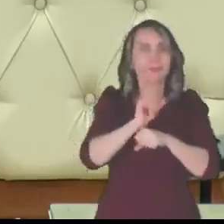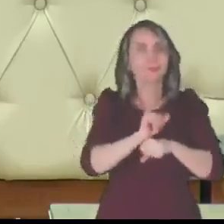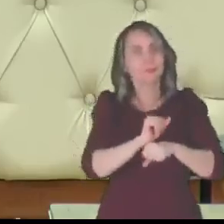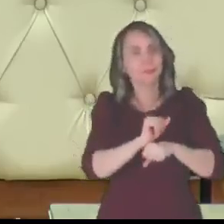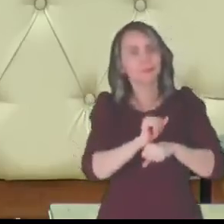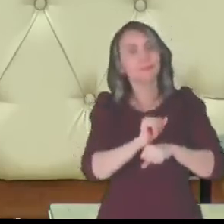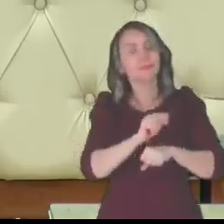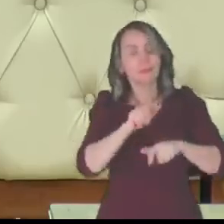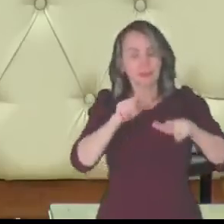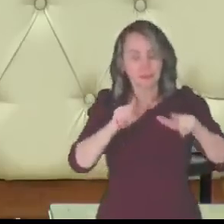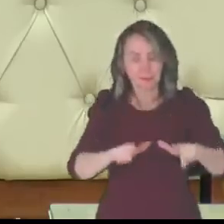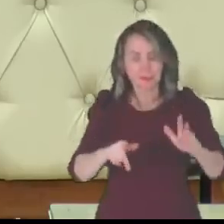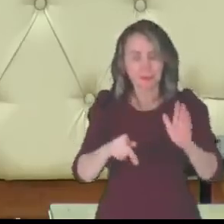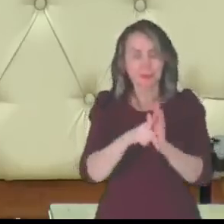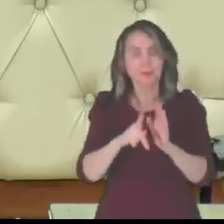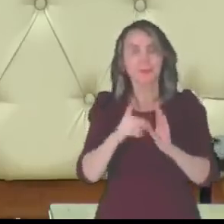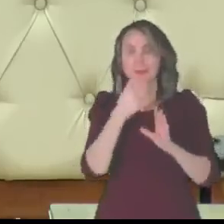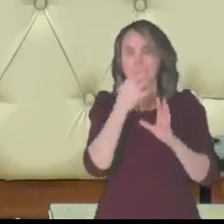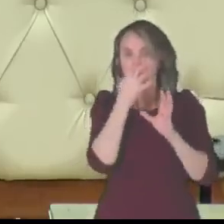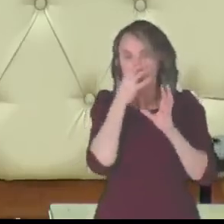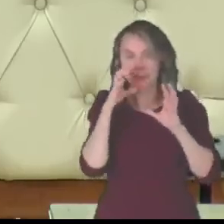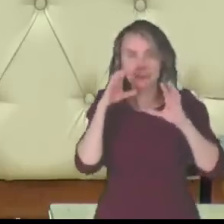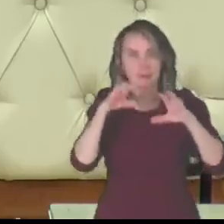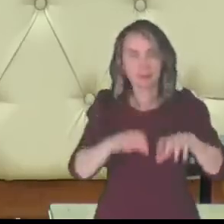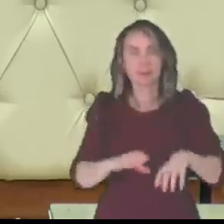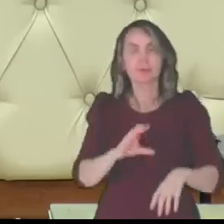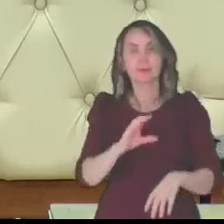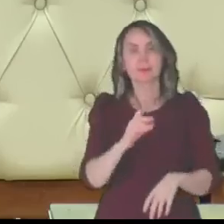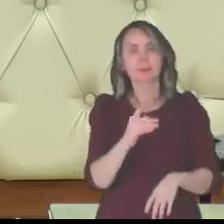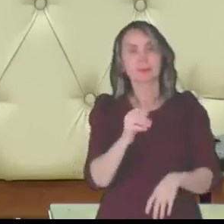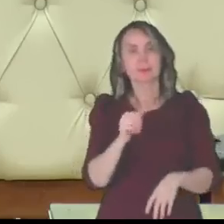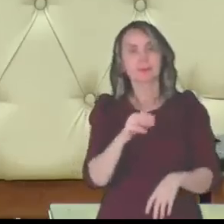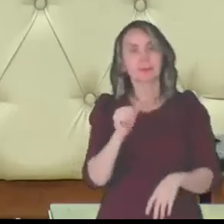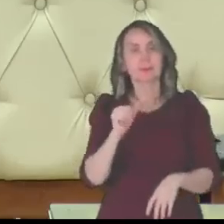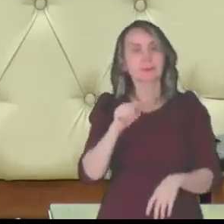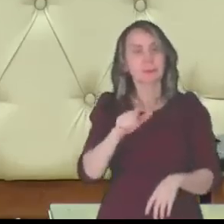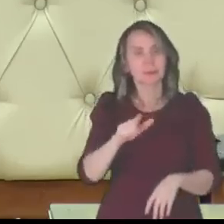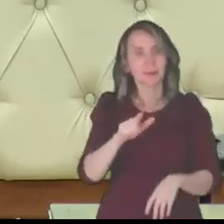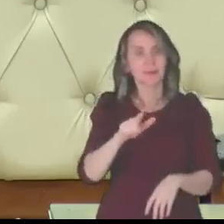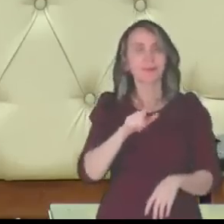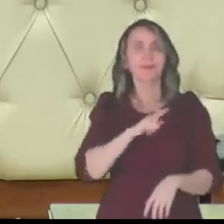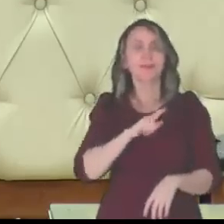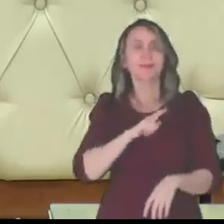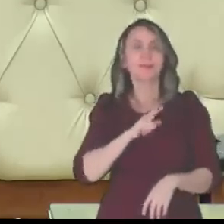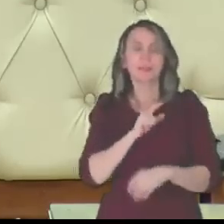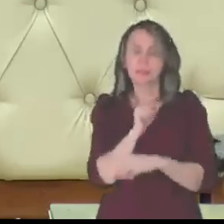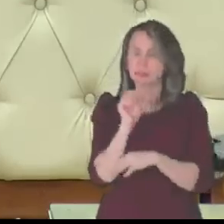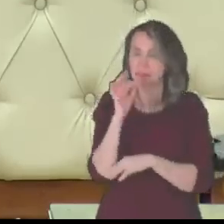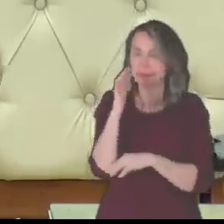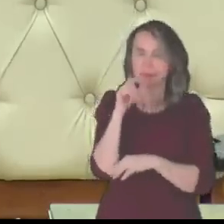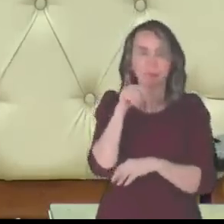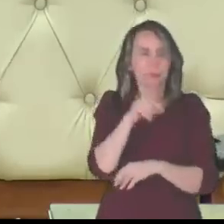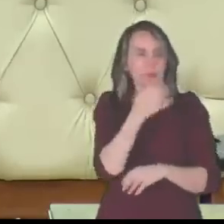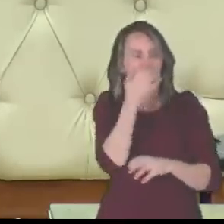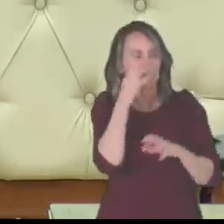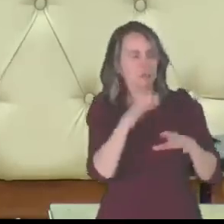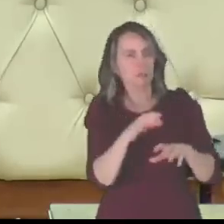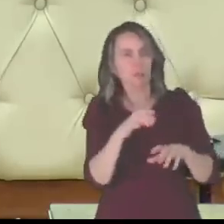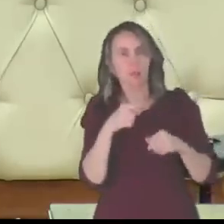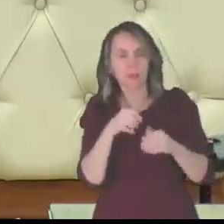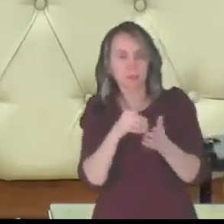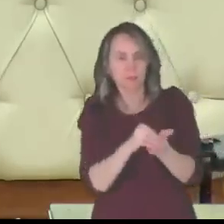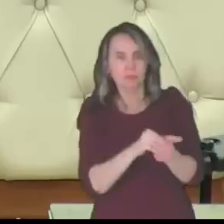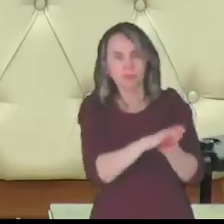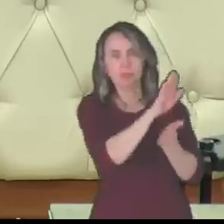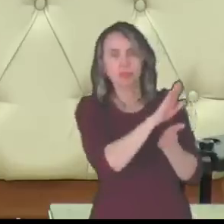onde já haviam os jacais haverá EVA com cana e Junco senhor bota o Chacal para correr O Chacal é um bicho miserável